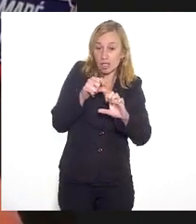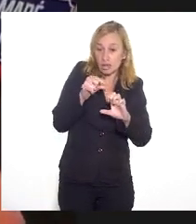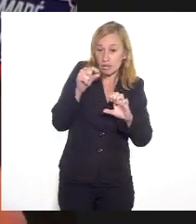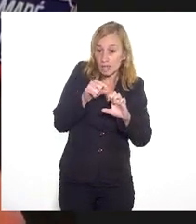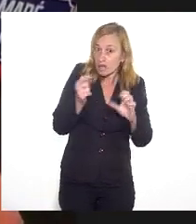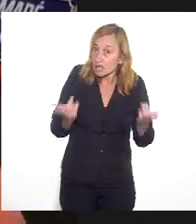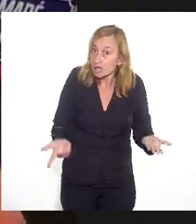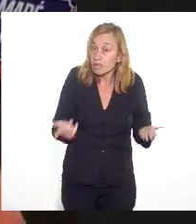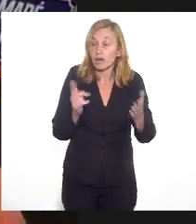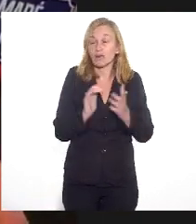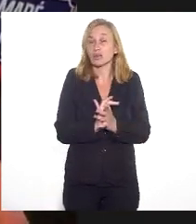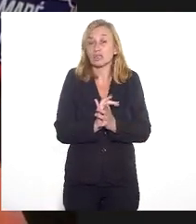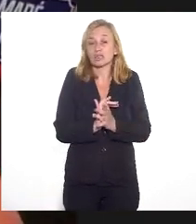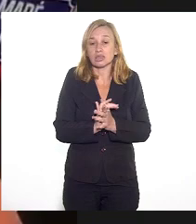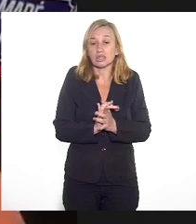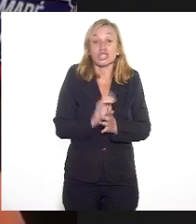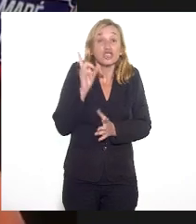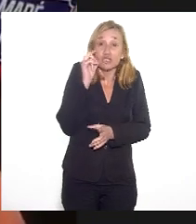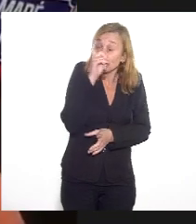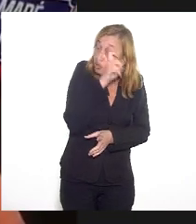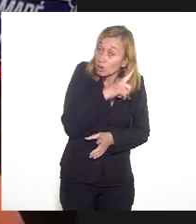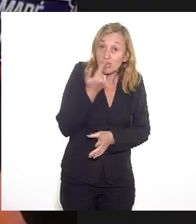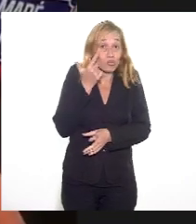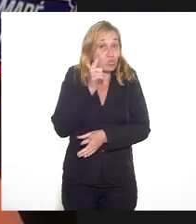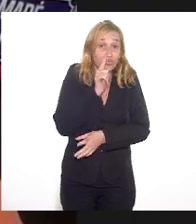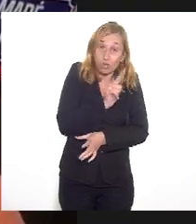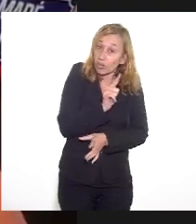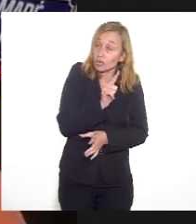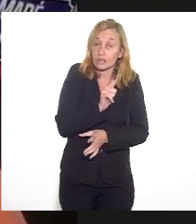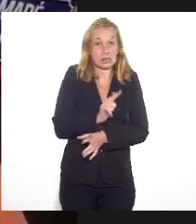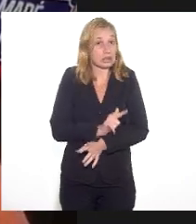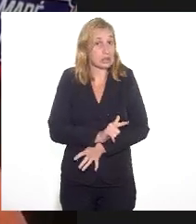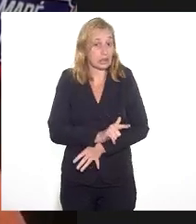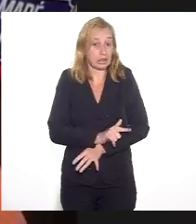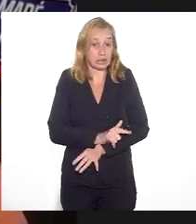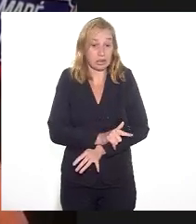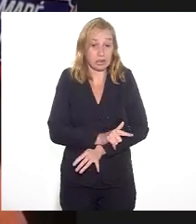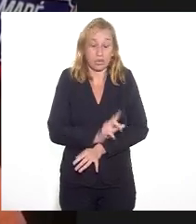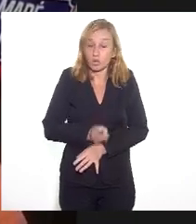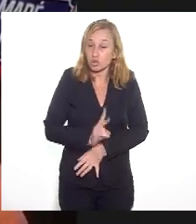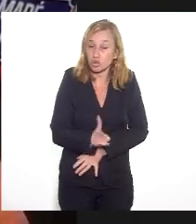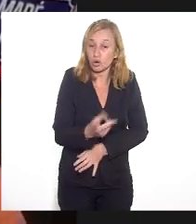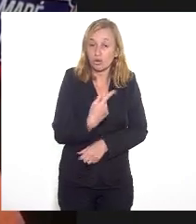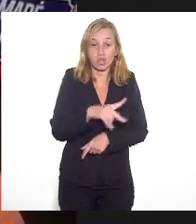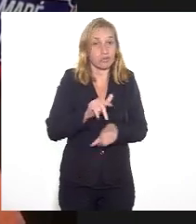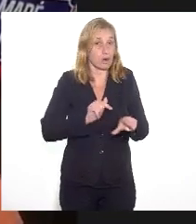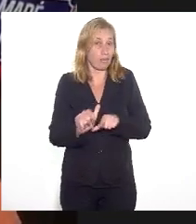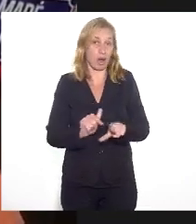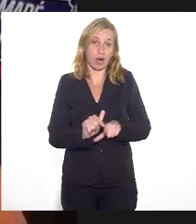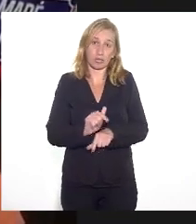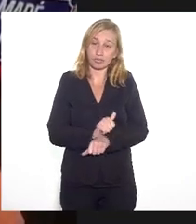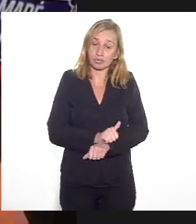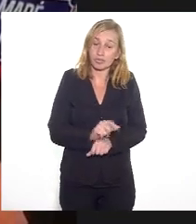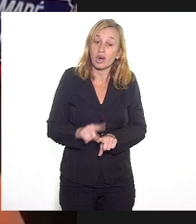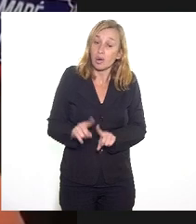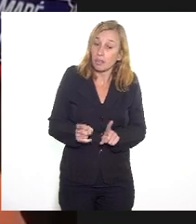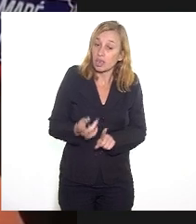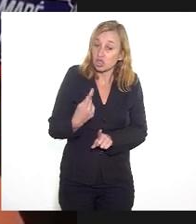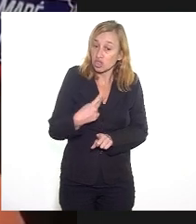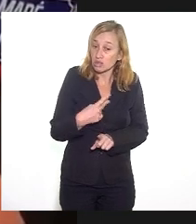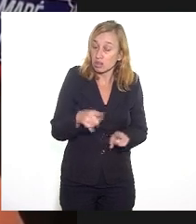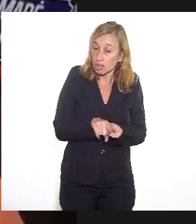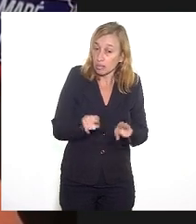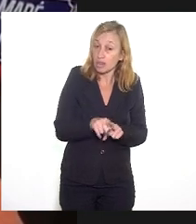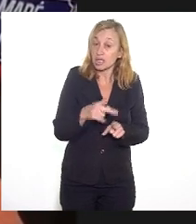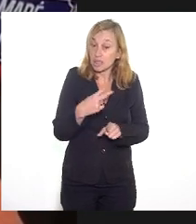empresários que estão em dificuldade, que não conseguiram manter nem o seu pequeno comércio, mas também seus